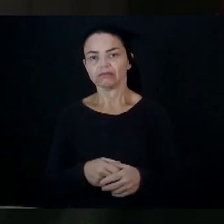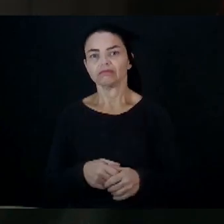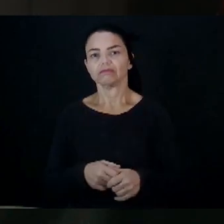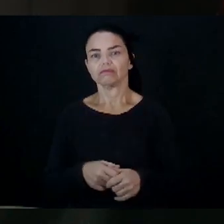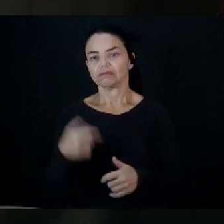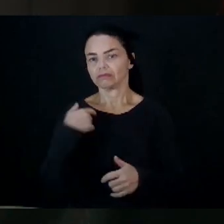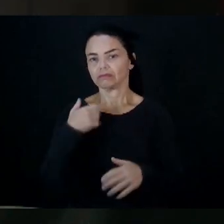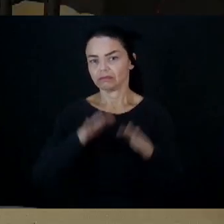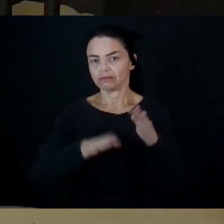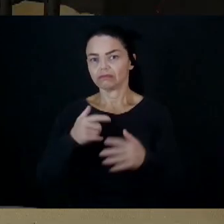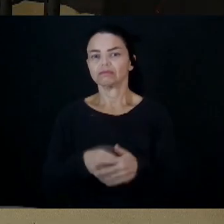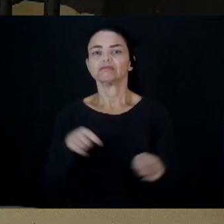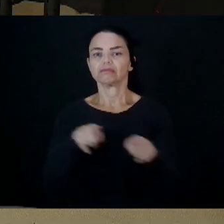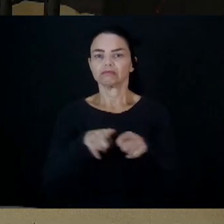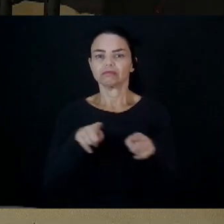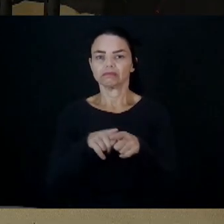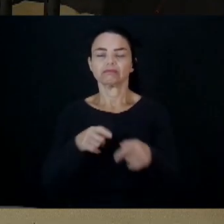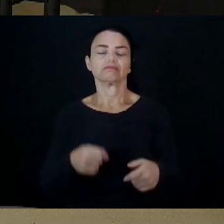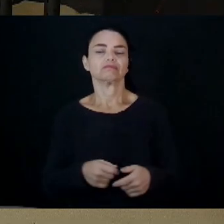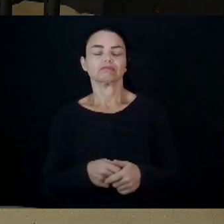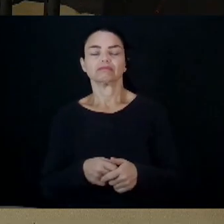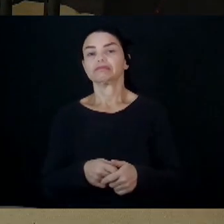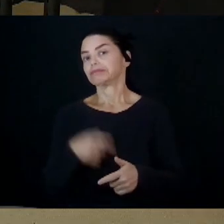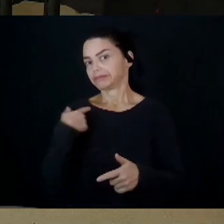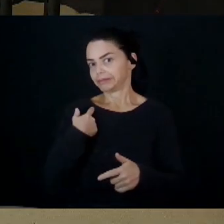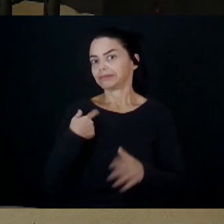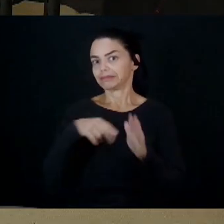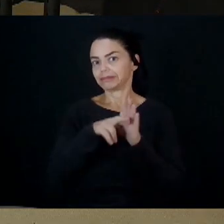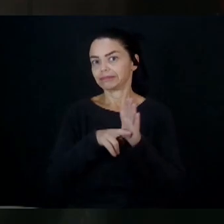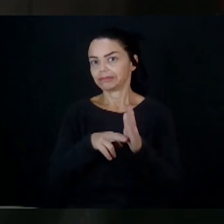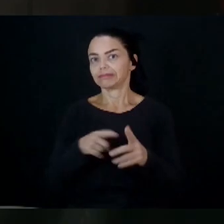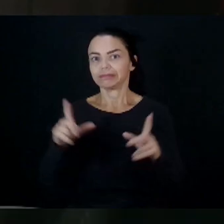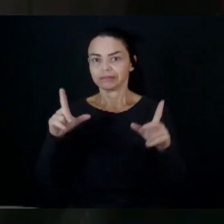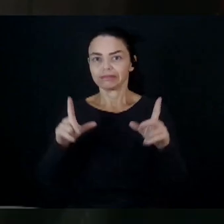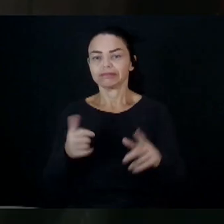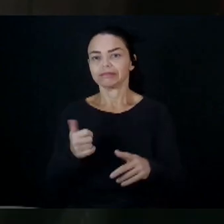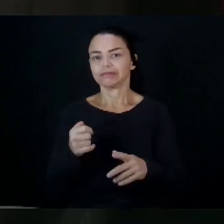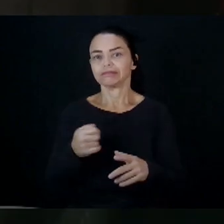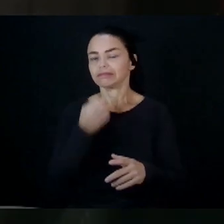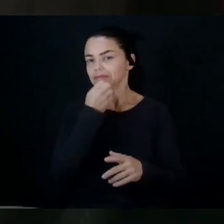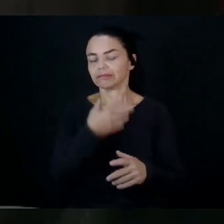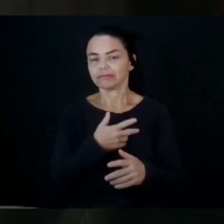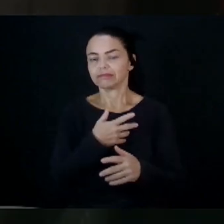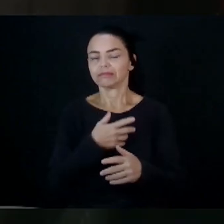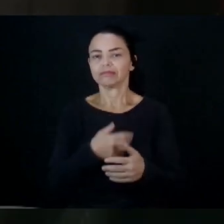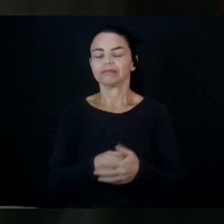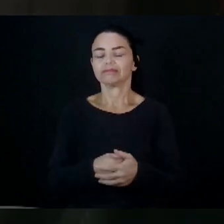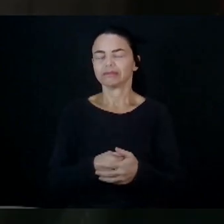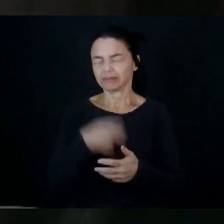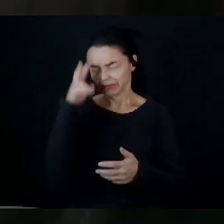me pego, assim, e esse programa é tão bom, gente, eu aprendo tanto, porque, assim, ó, às vezes eu tô rolando o feed, principalmente final de